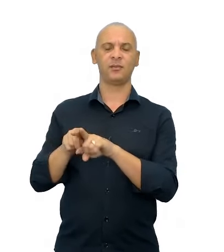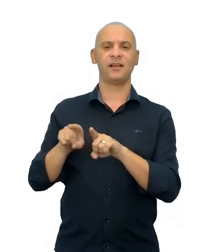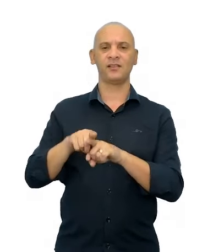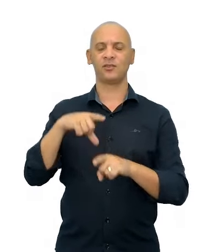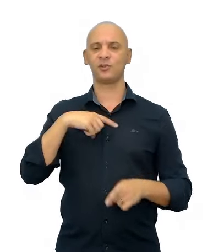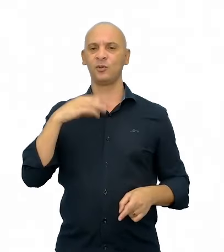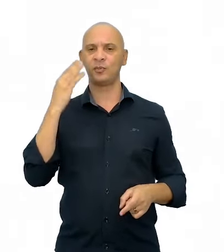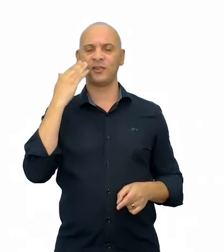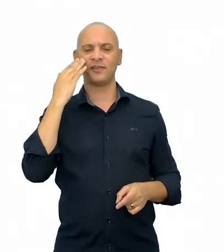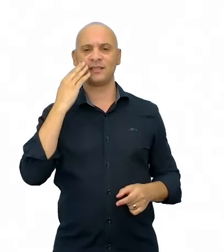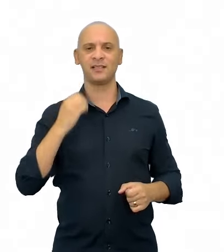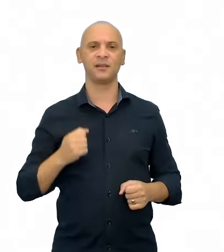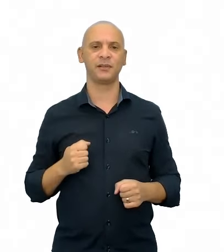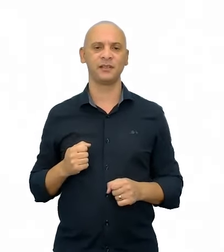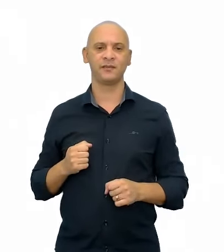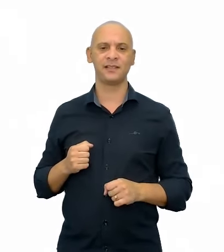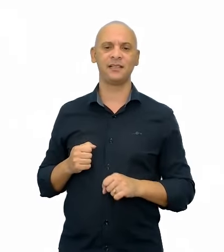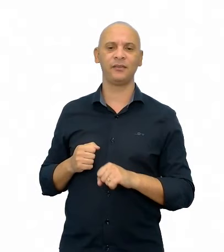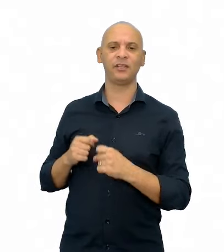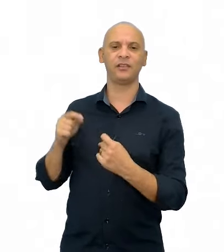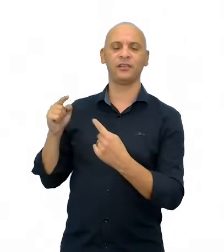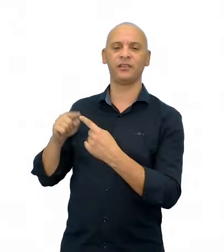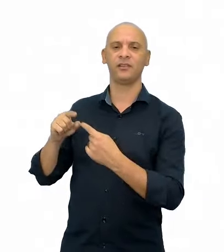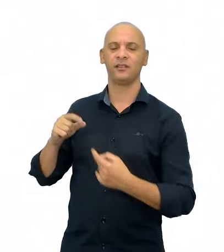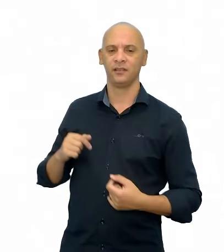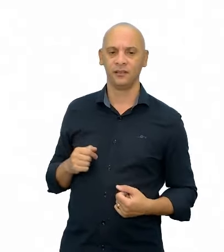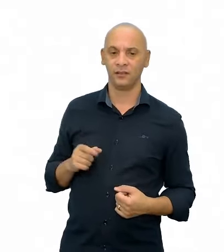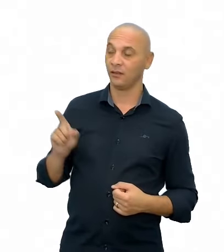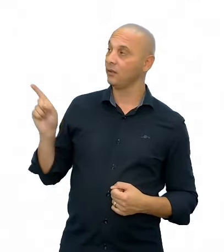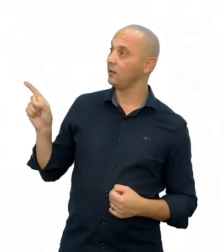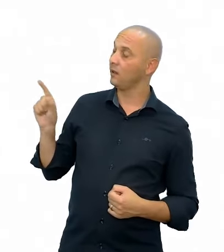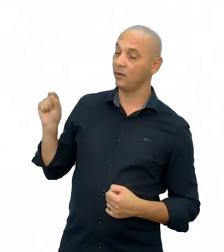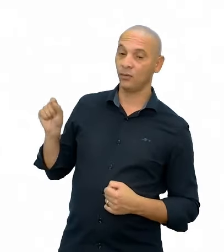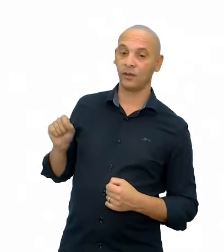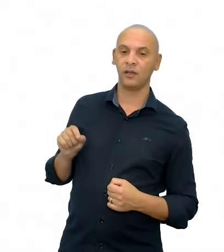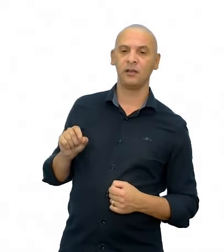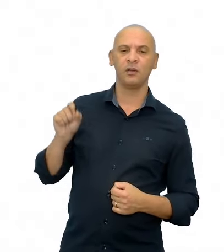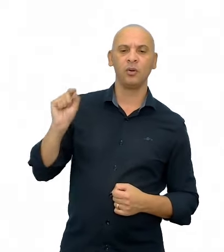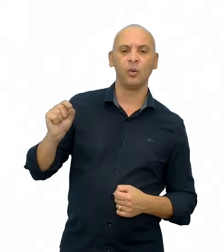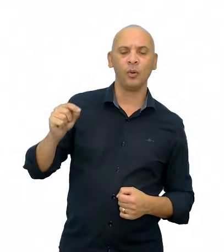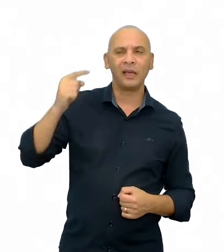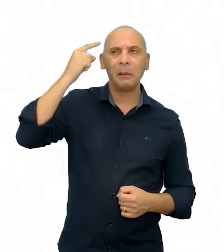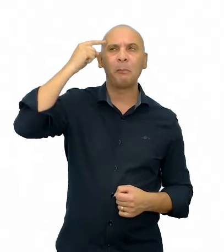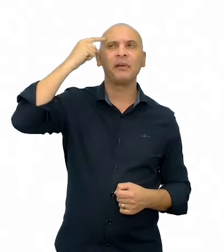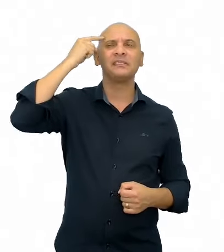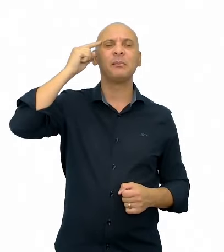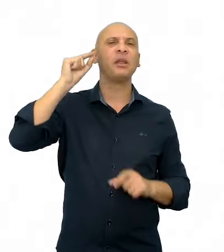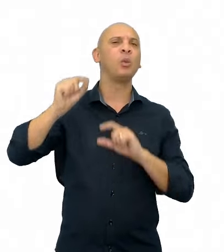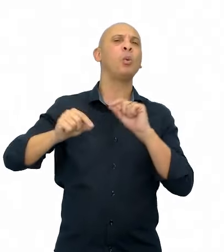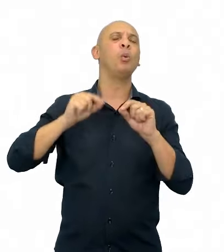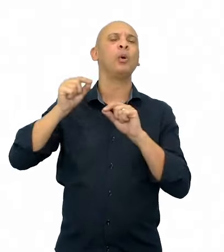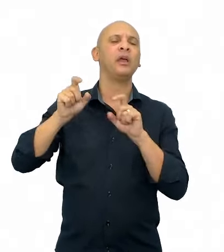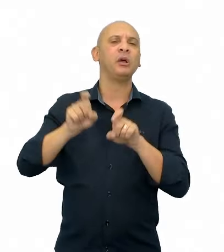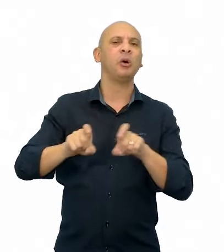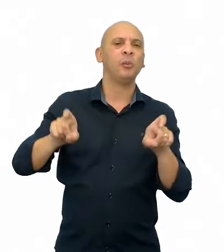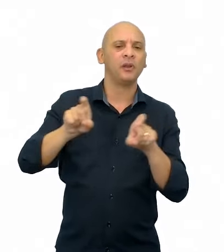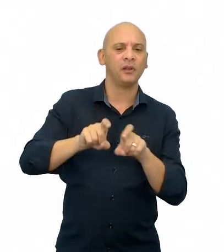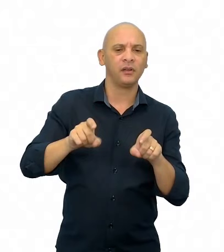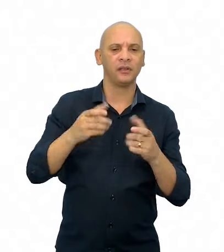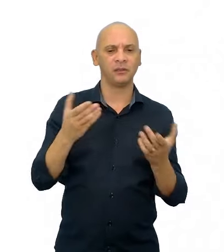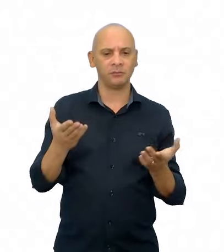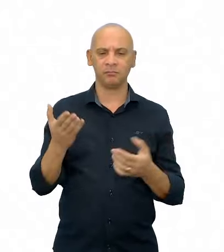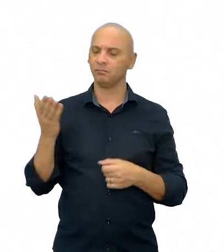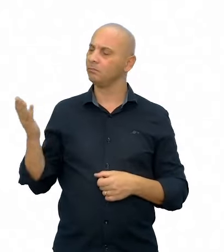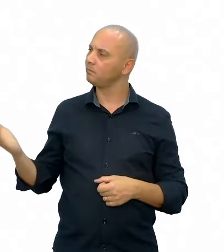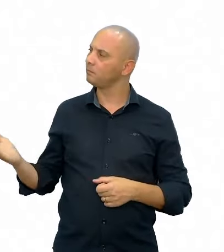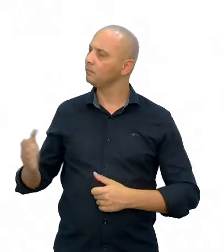nessa ATPC. Nós temos o que é pensamento computacional de Santos,